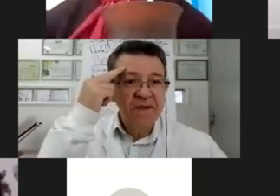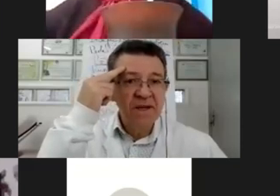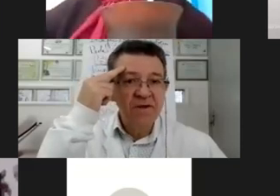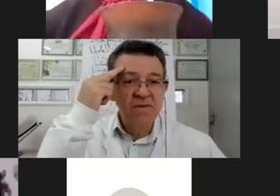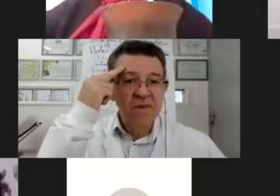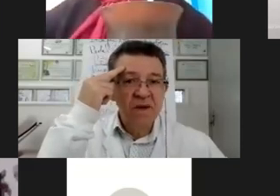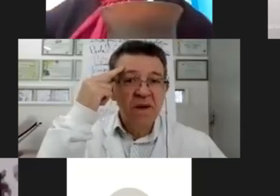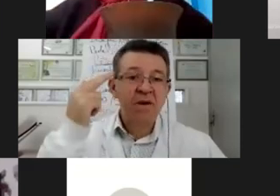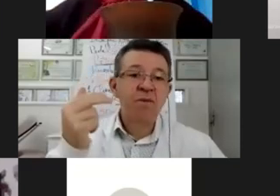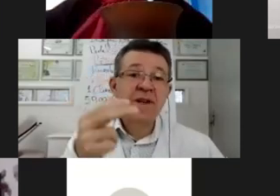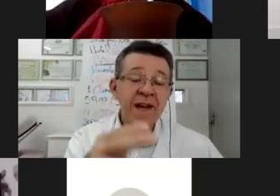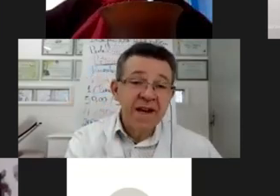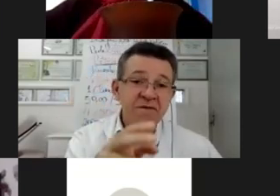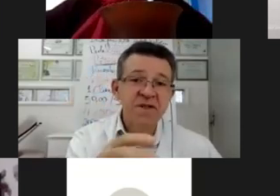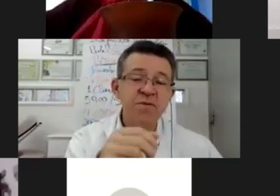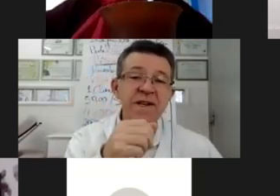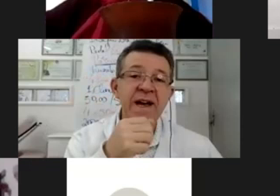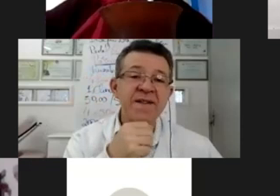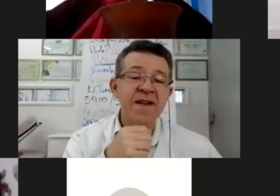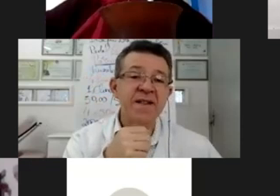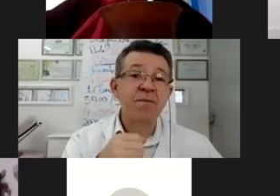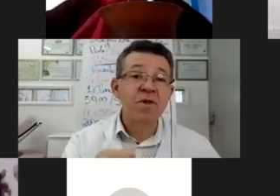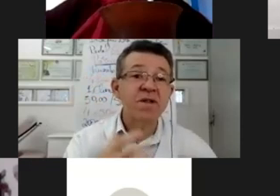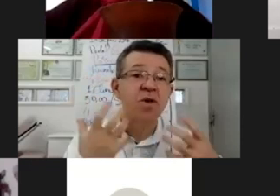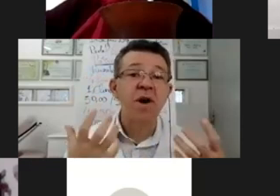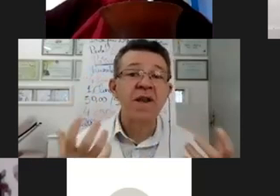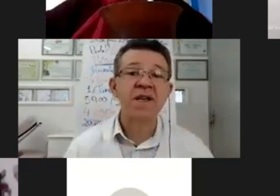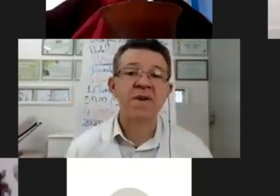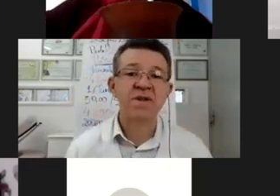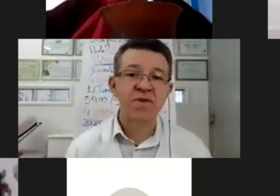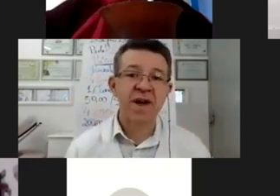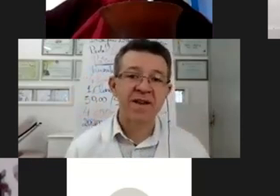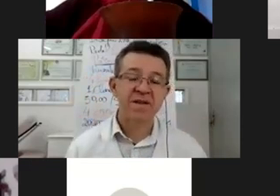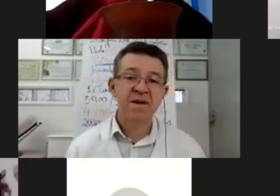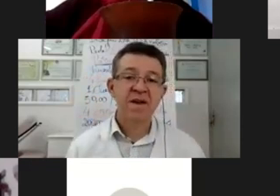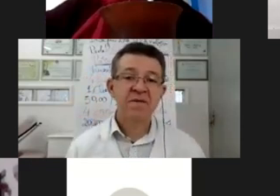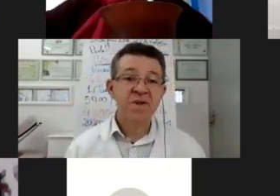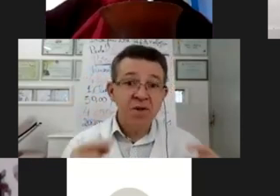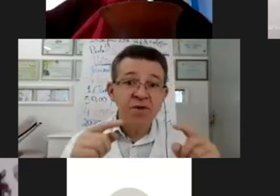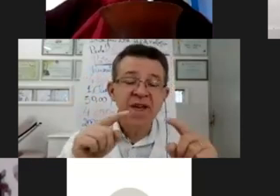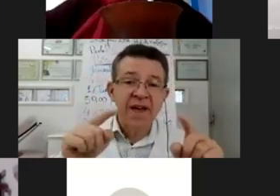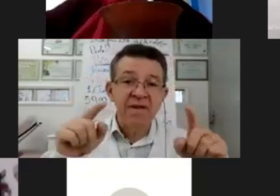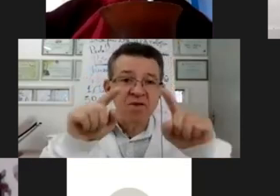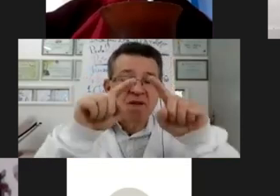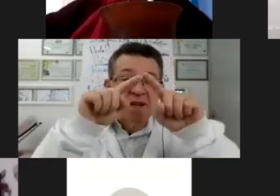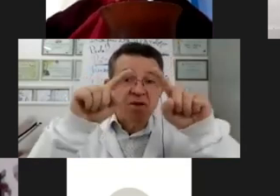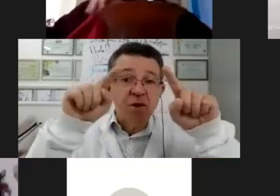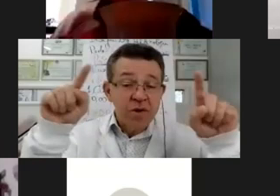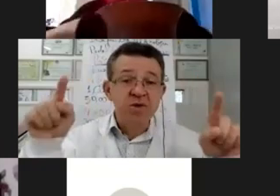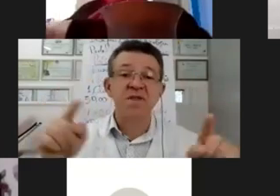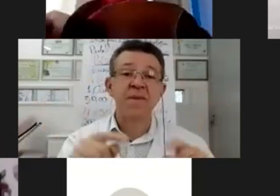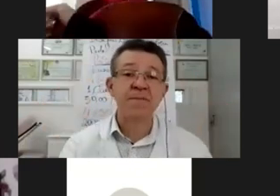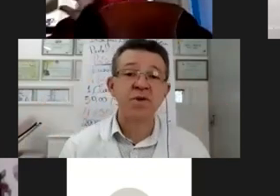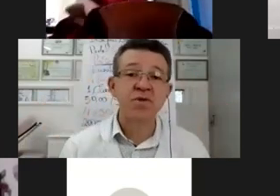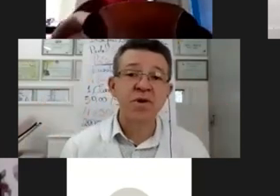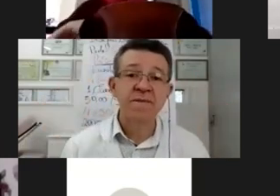Consigo. Isso. Ou mulheres, vocês mulheres aí que têm muitas cólicas menstruais, vocês conseguem visualizar todo